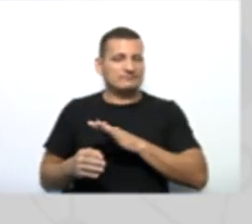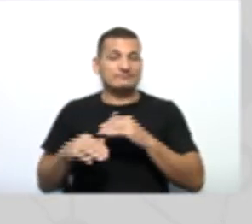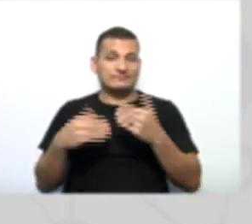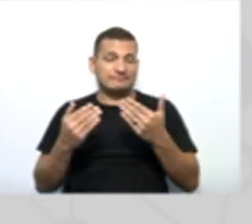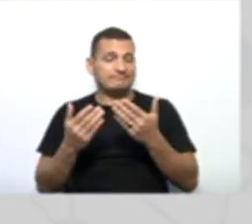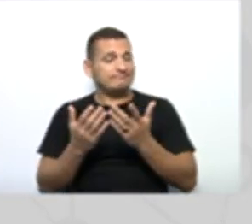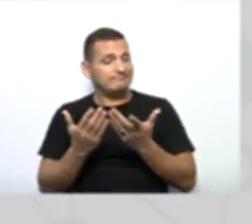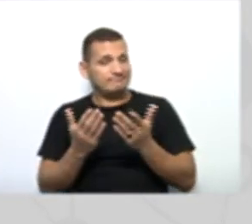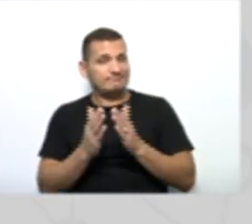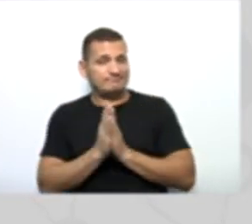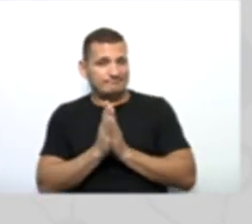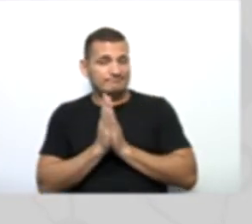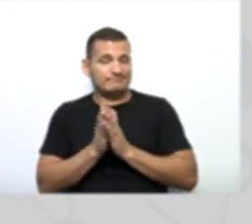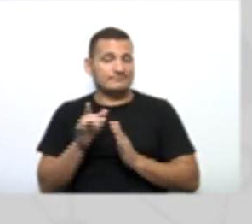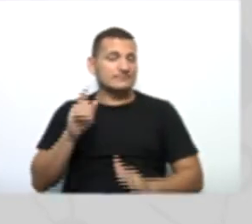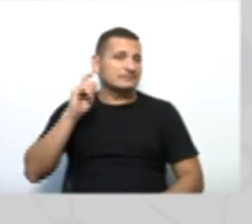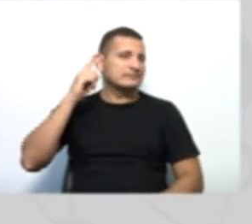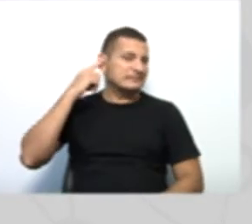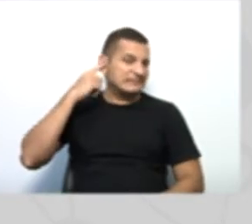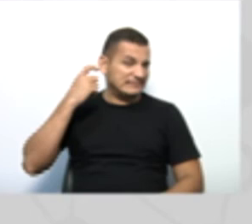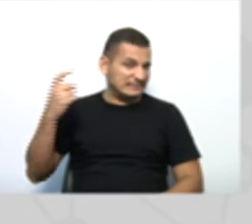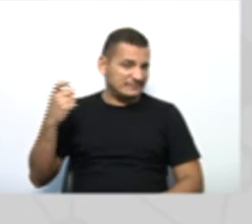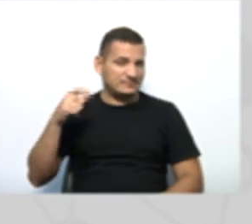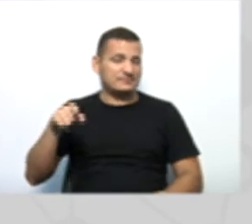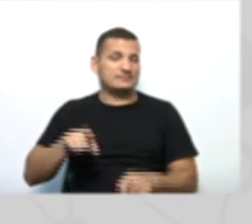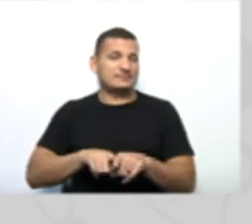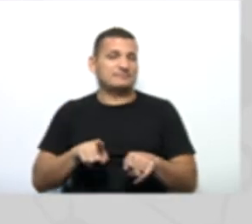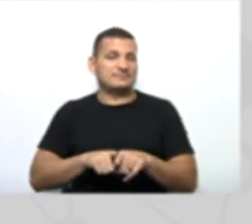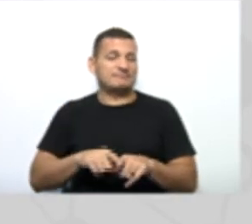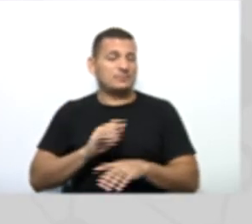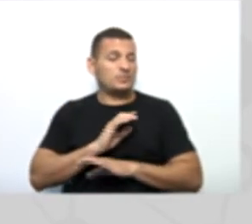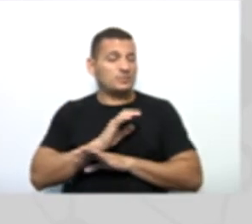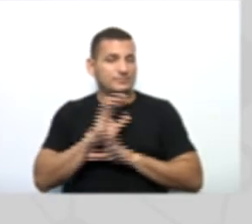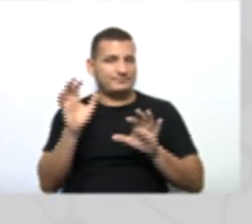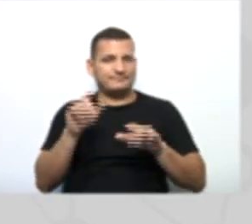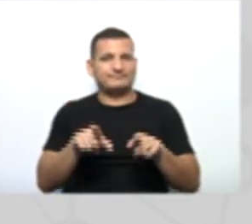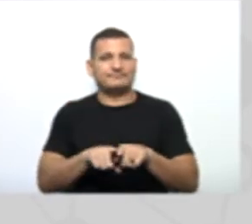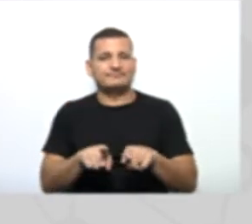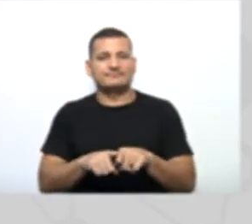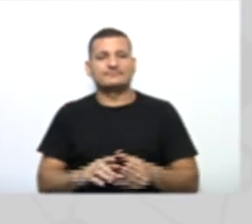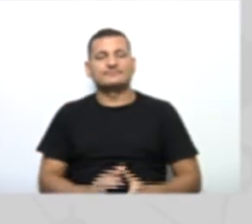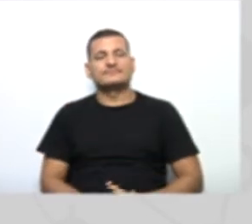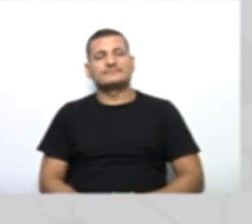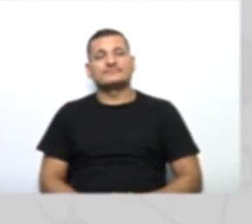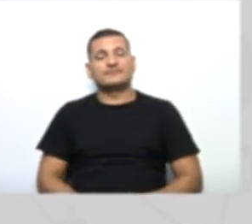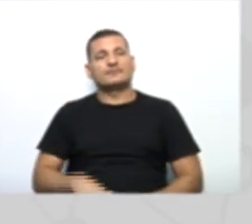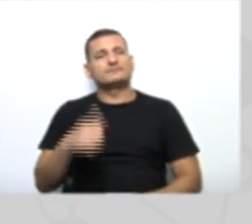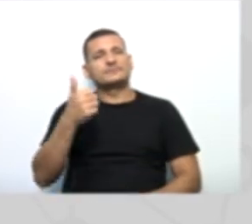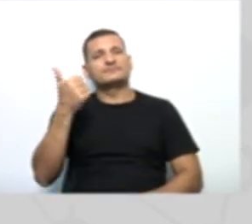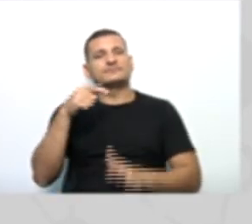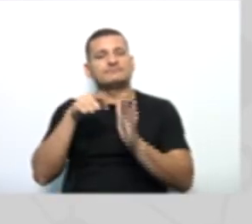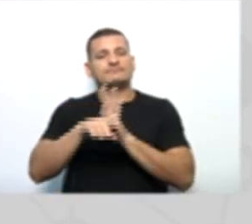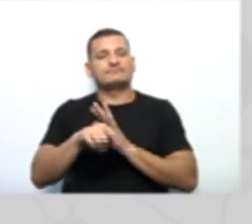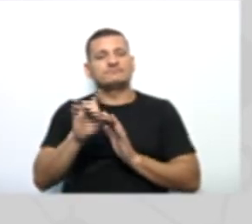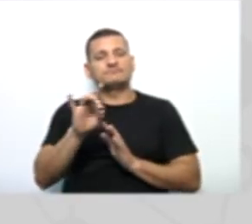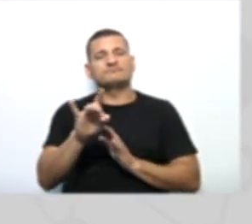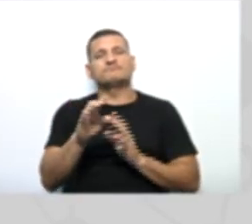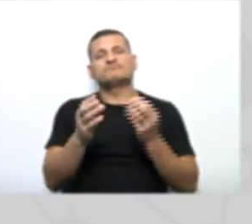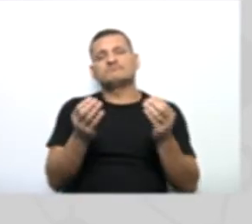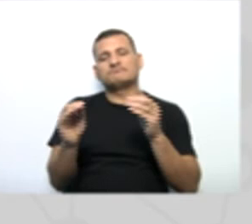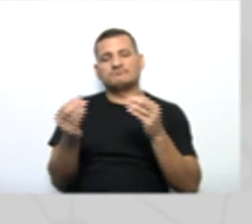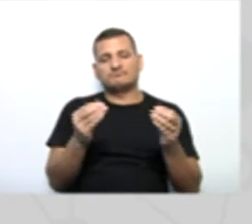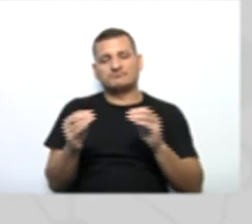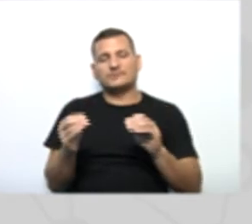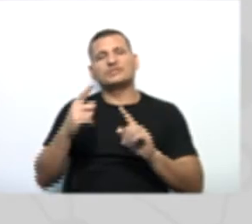favor, né? Essas poluições sonoras também são terríveis. Então a primeira questão é só fazer um elencado ali, né, de